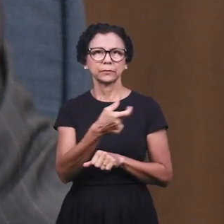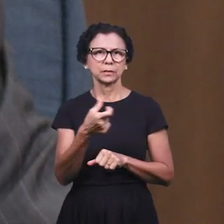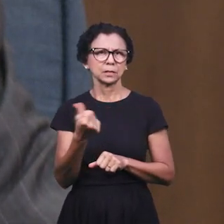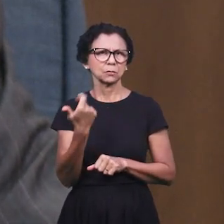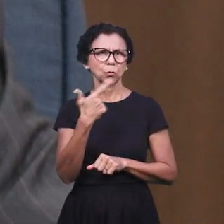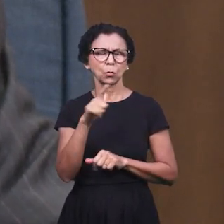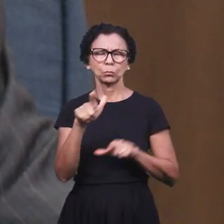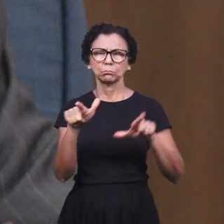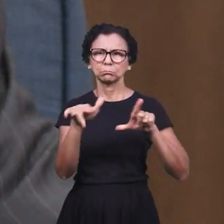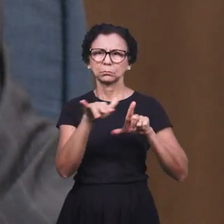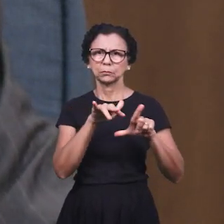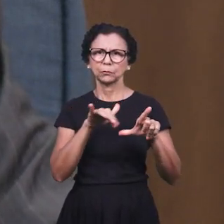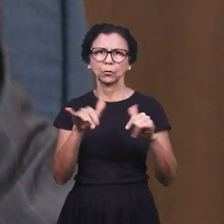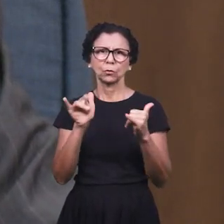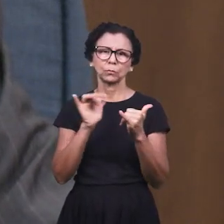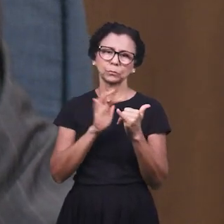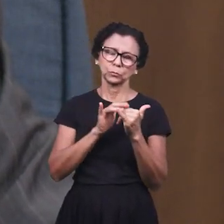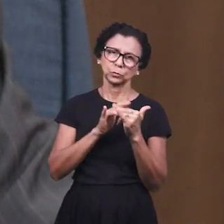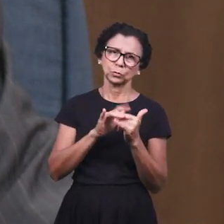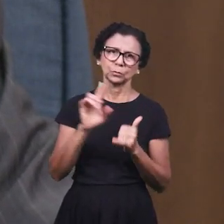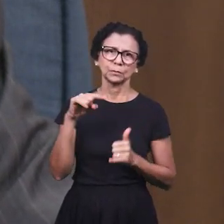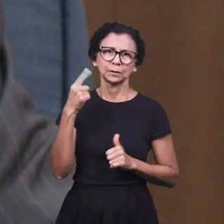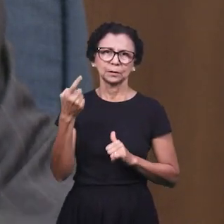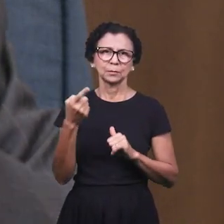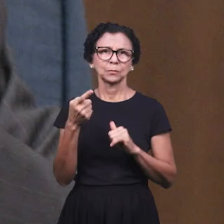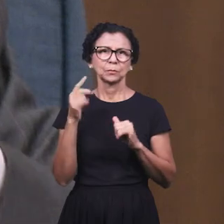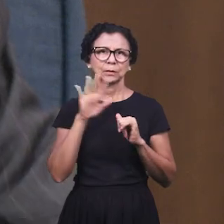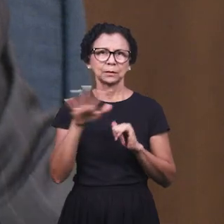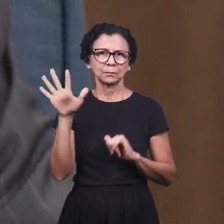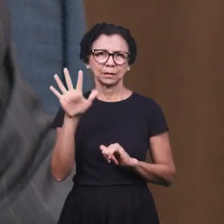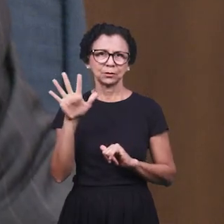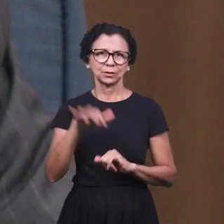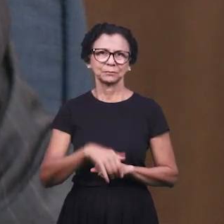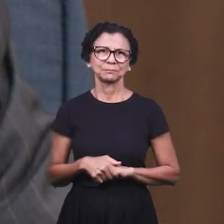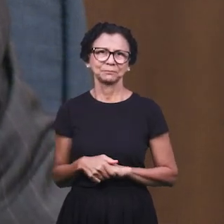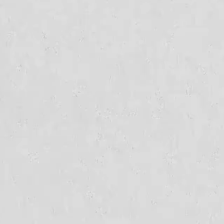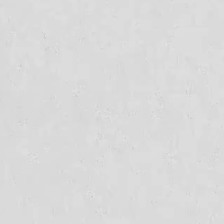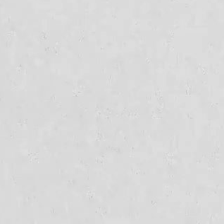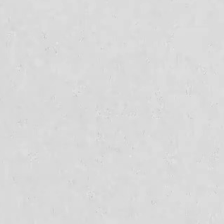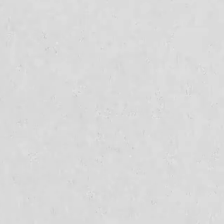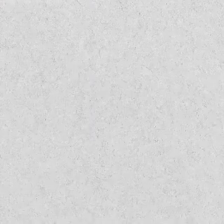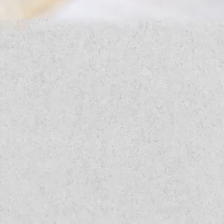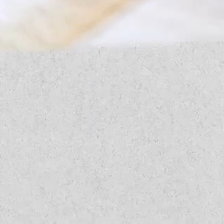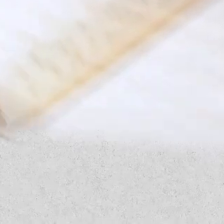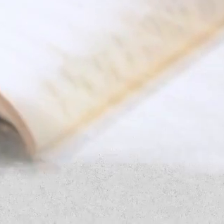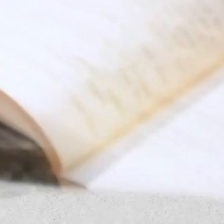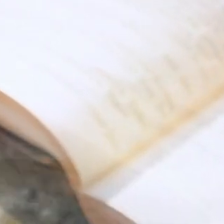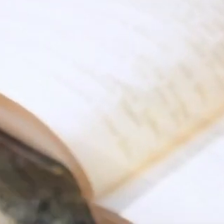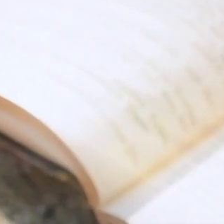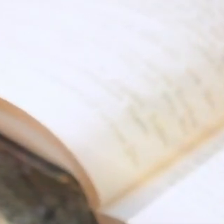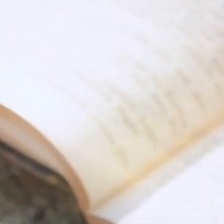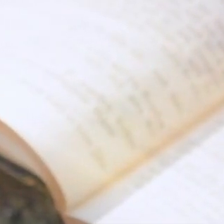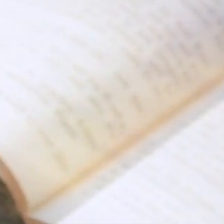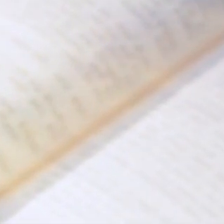126, no YouTube ou em outras plataformas, logo depois da vinheta.